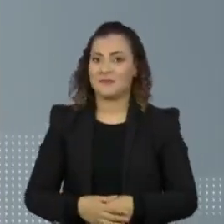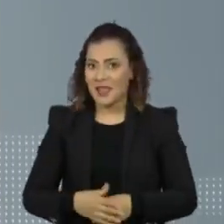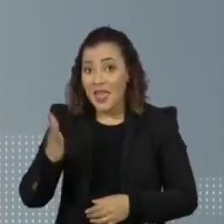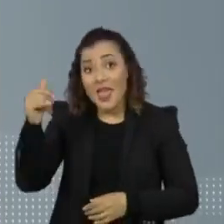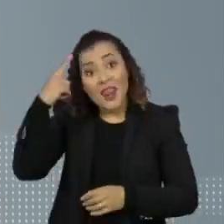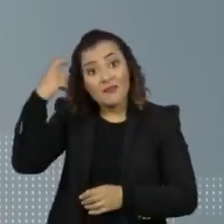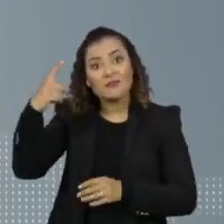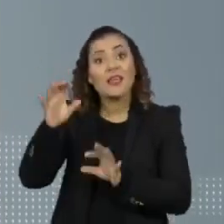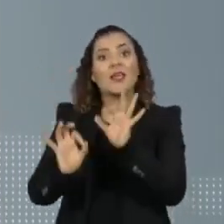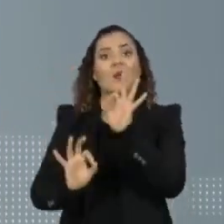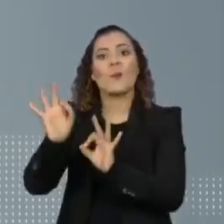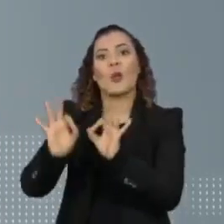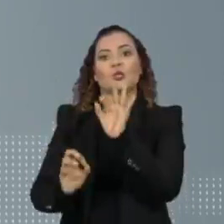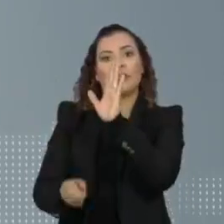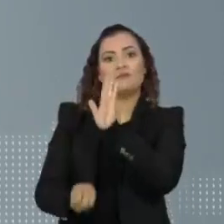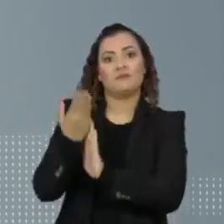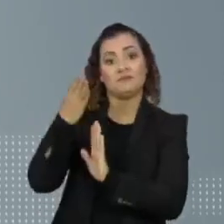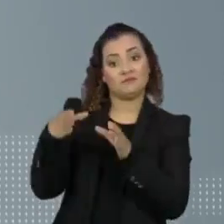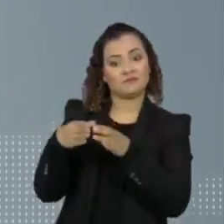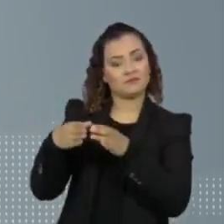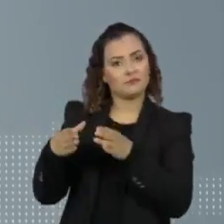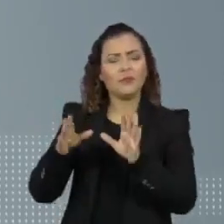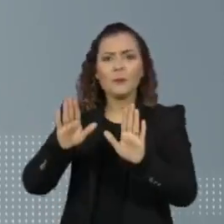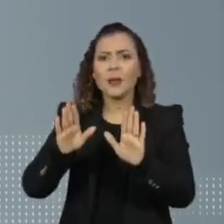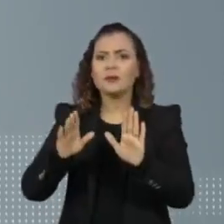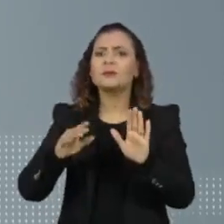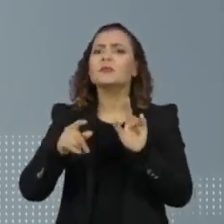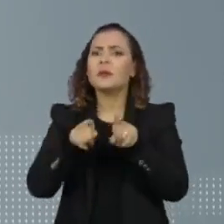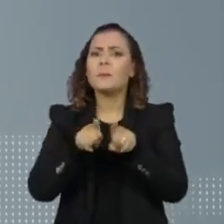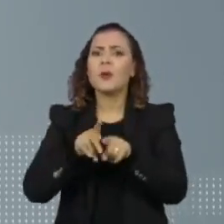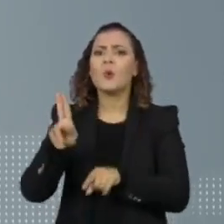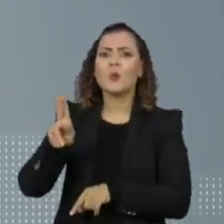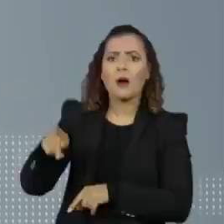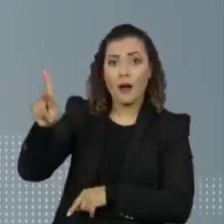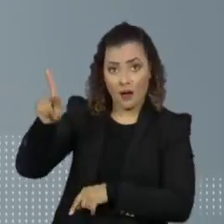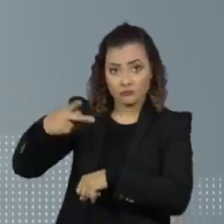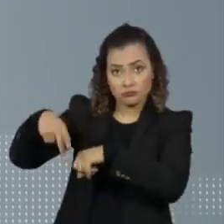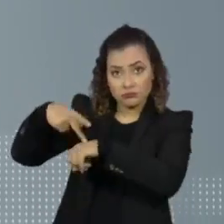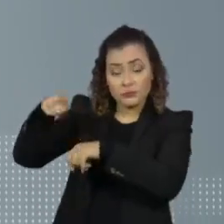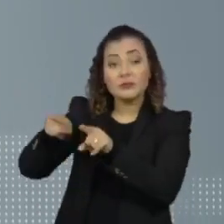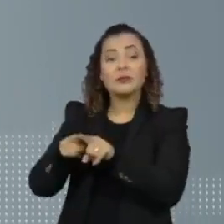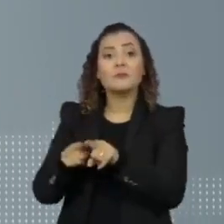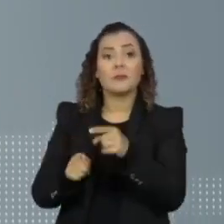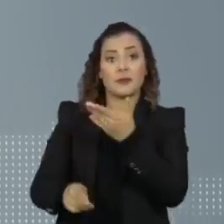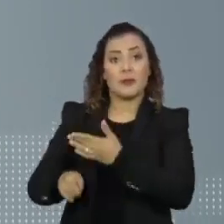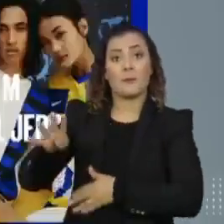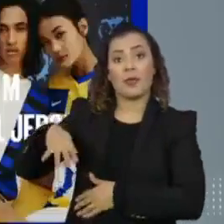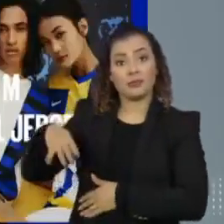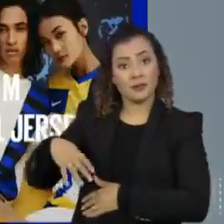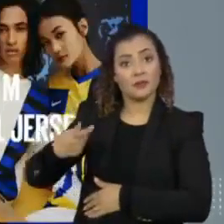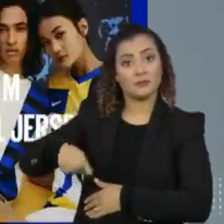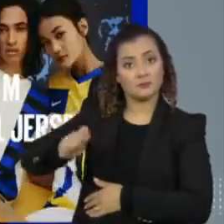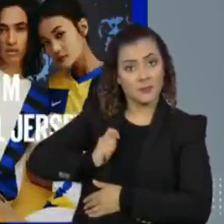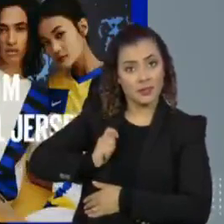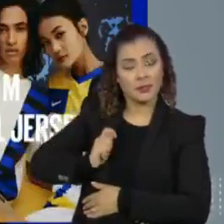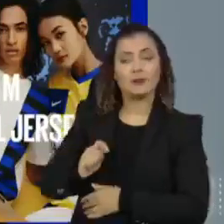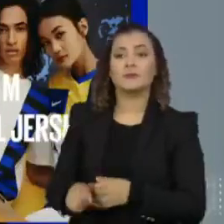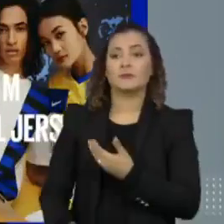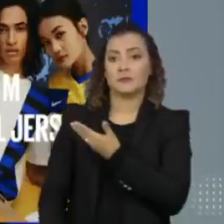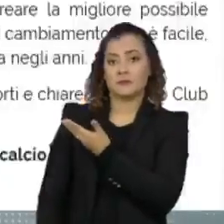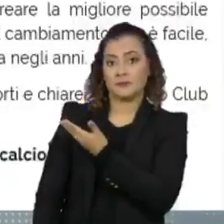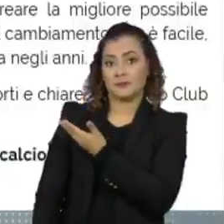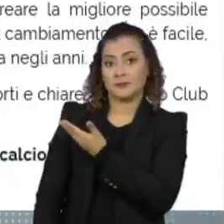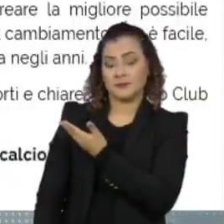dos idealizadores do projeto Olá Seguindo os passos dos Ingleses o Atlético de Madrid da Espanha a